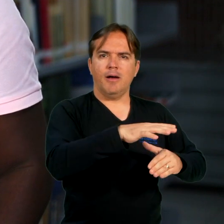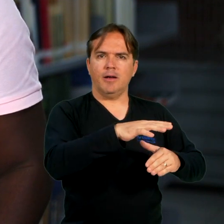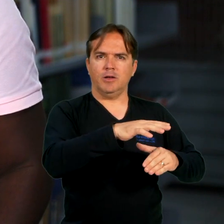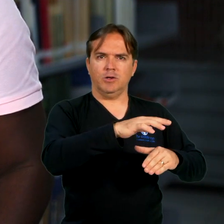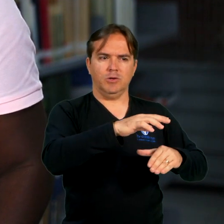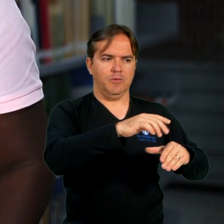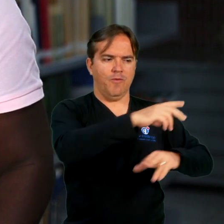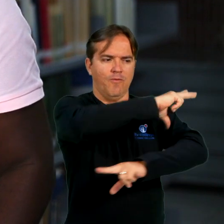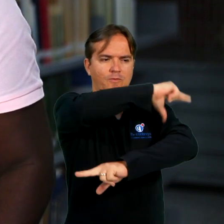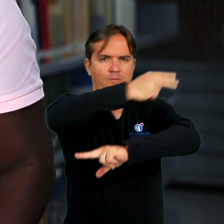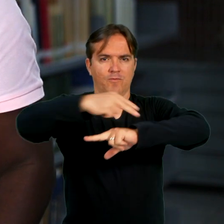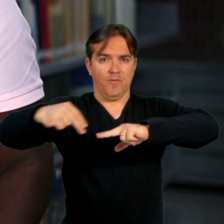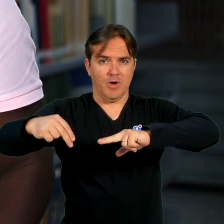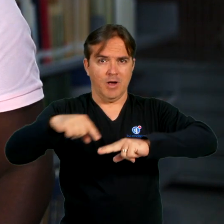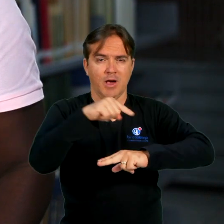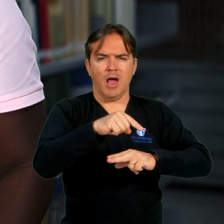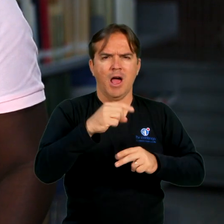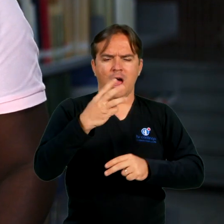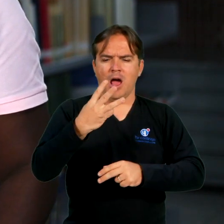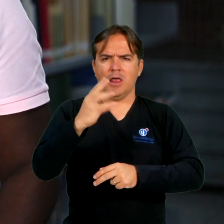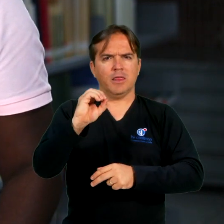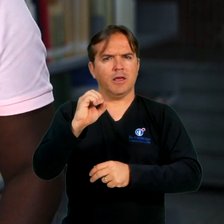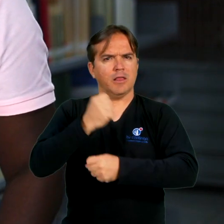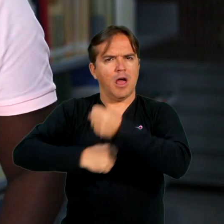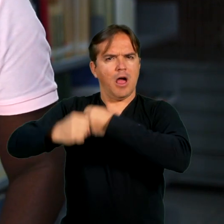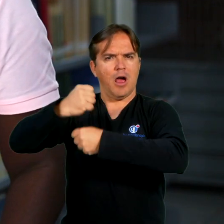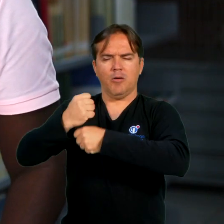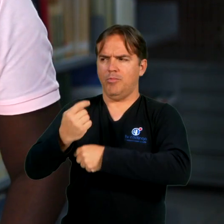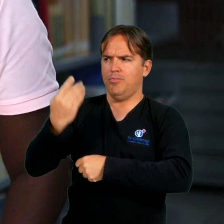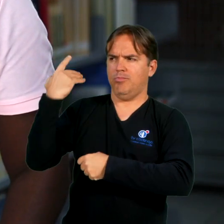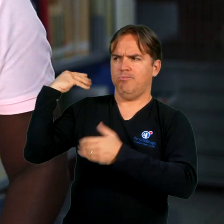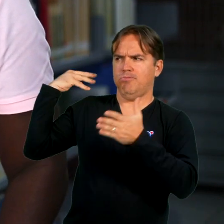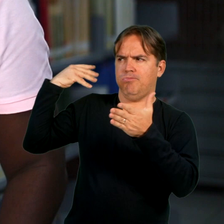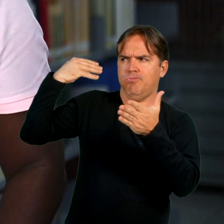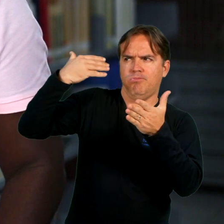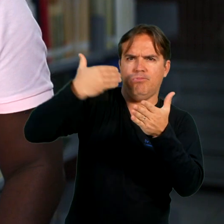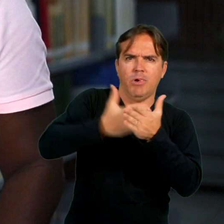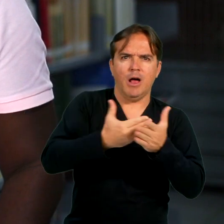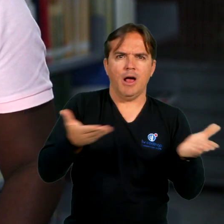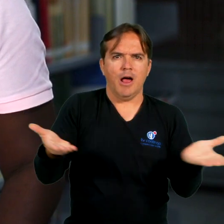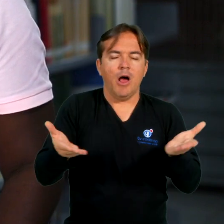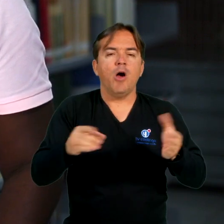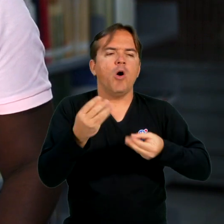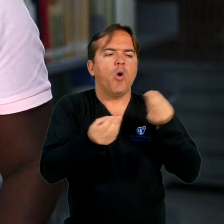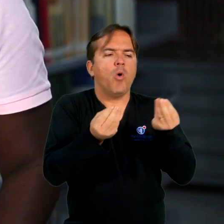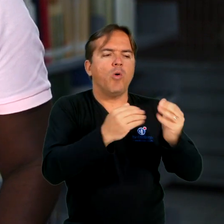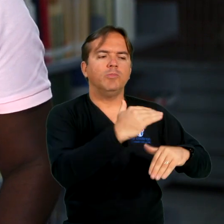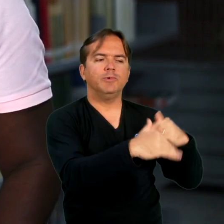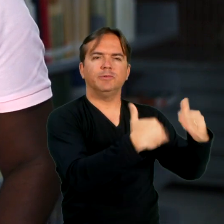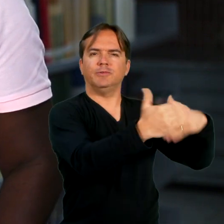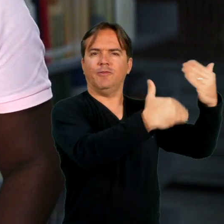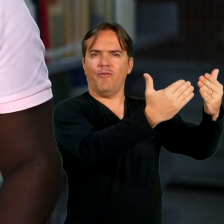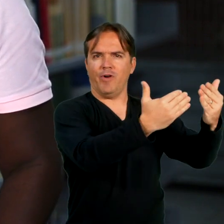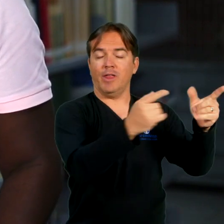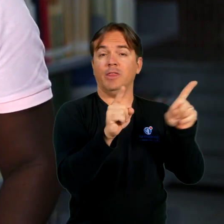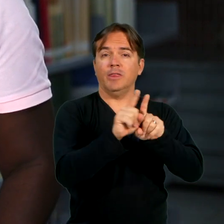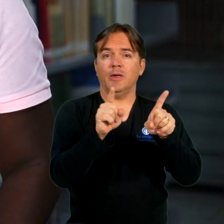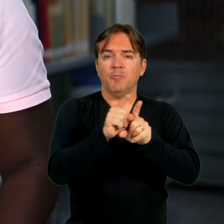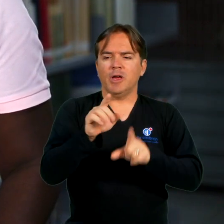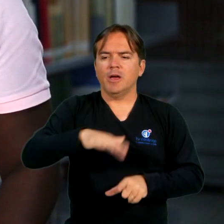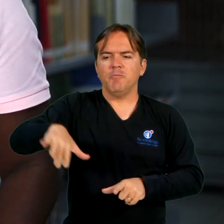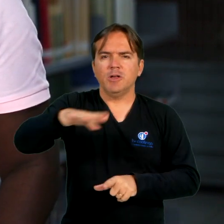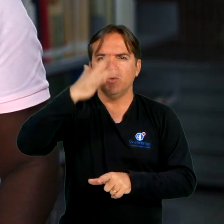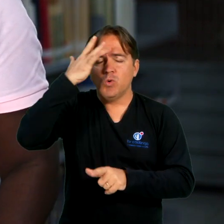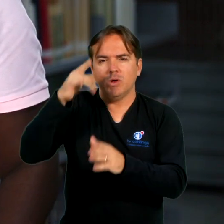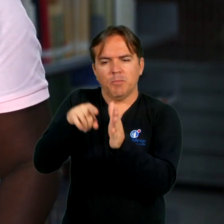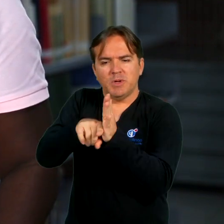30 anos. E tem como objetivo também informar para novos pesquisadores como se dá a